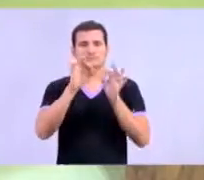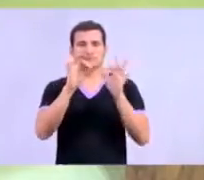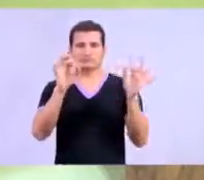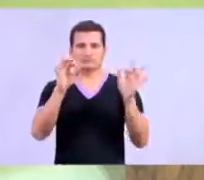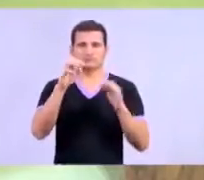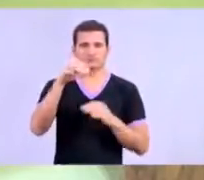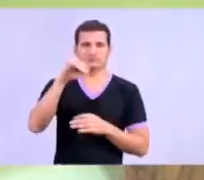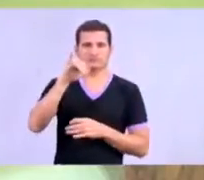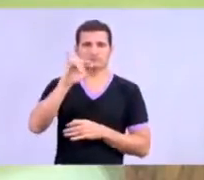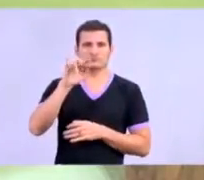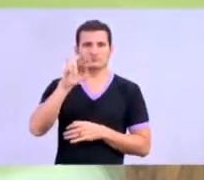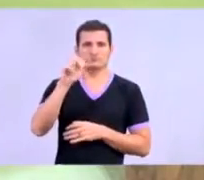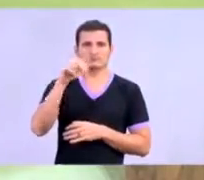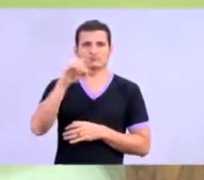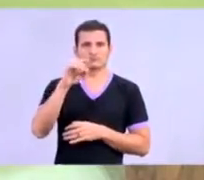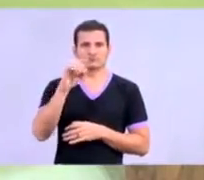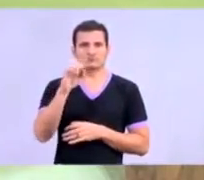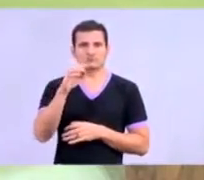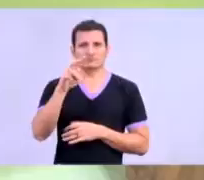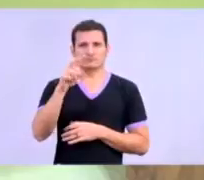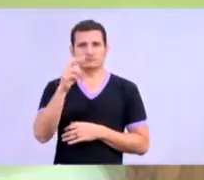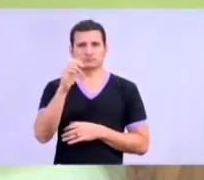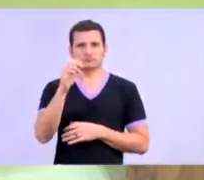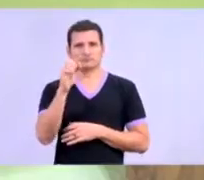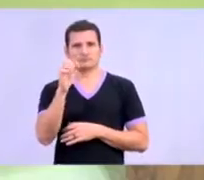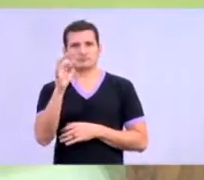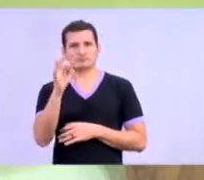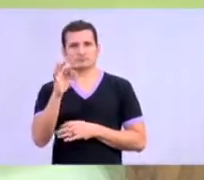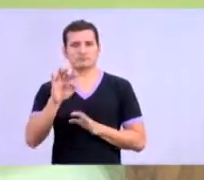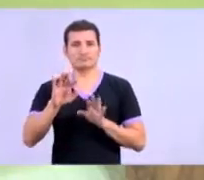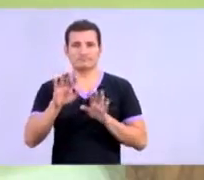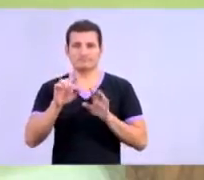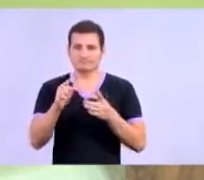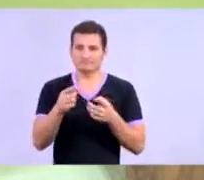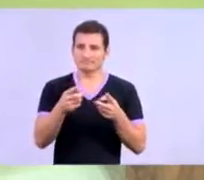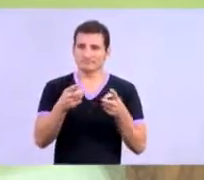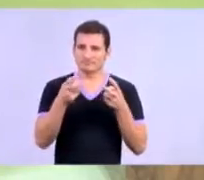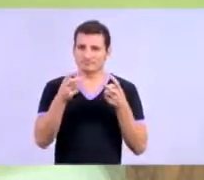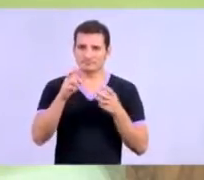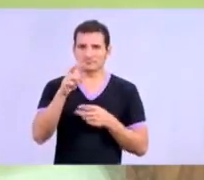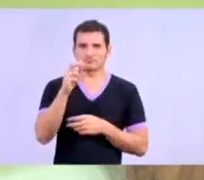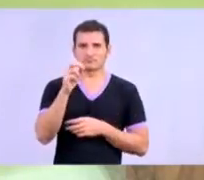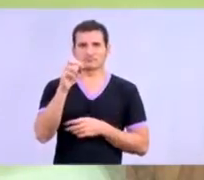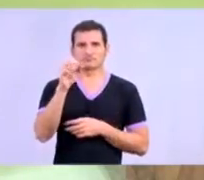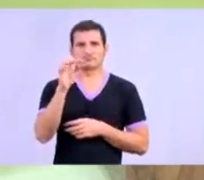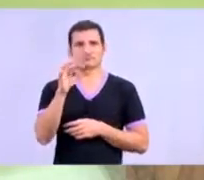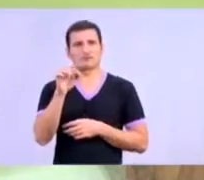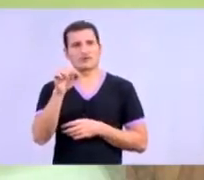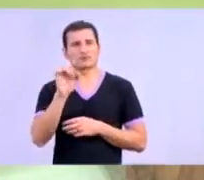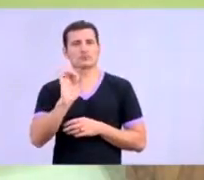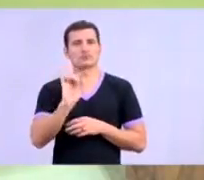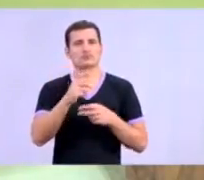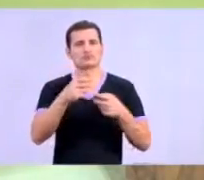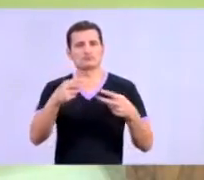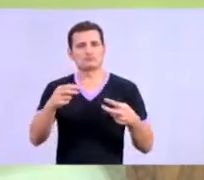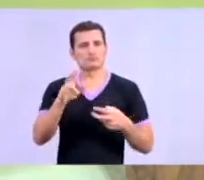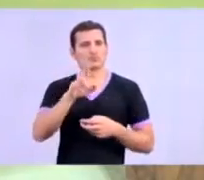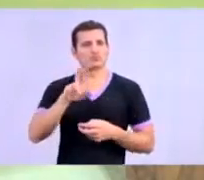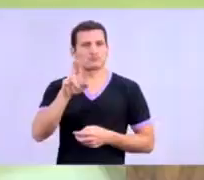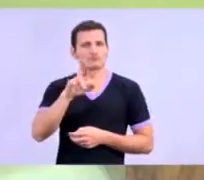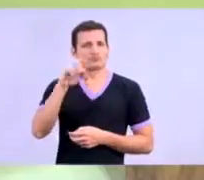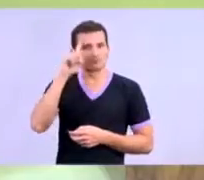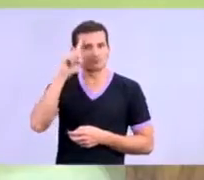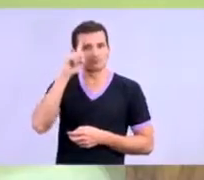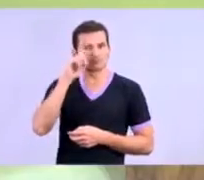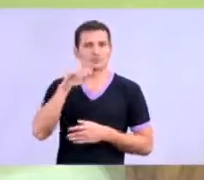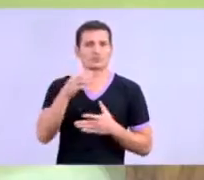hosts. Porém, percebi que os hosts são os aparelhos que usamos no dia a dia. Então, quais são os verdadeiros hosts? Os